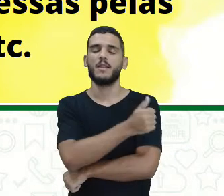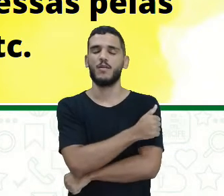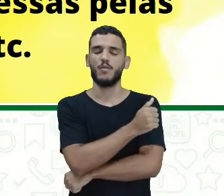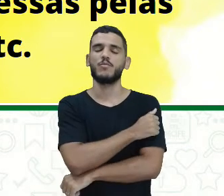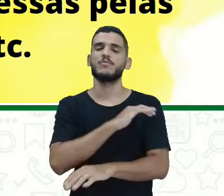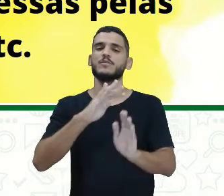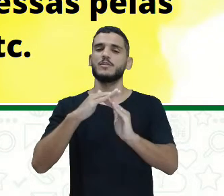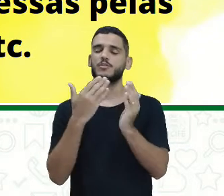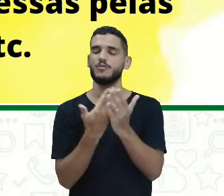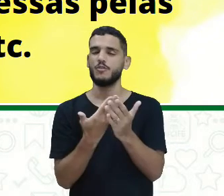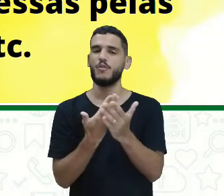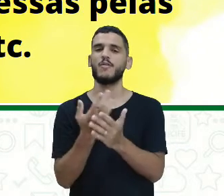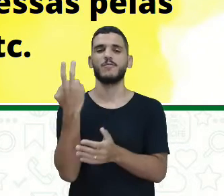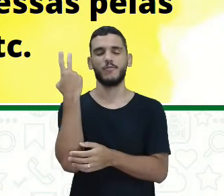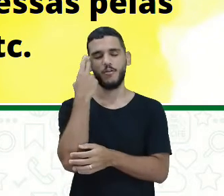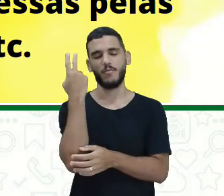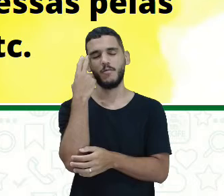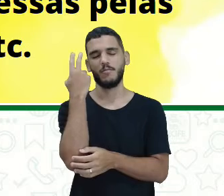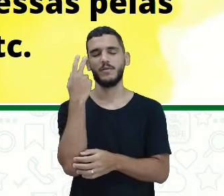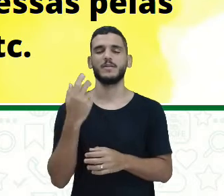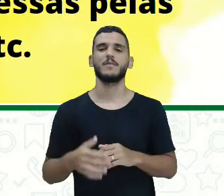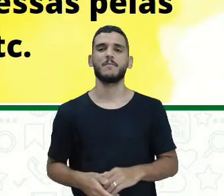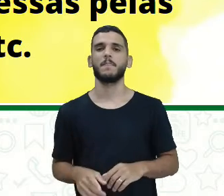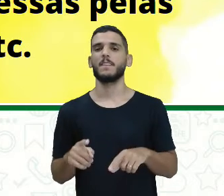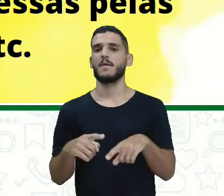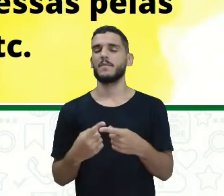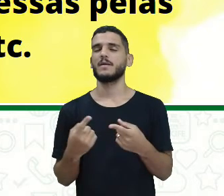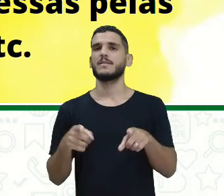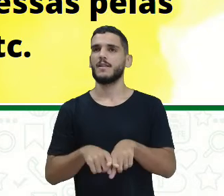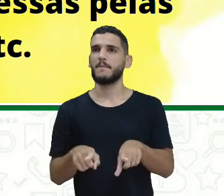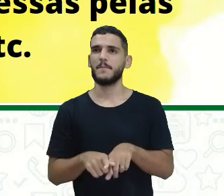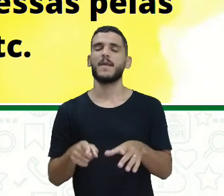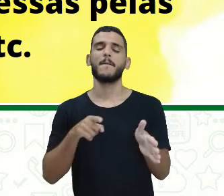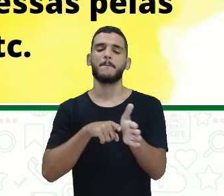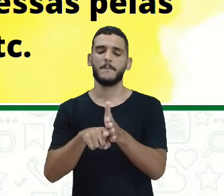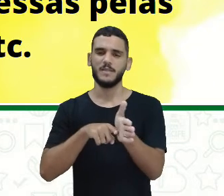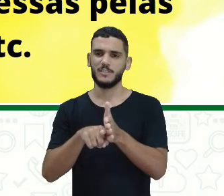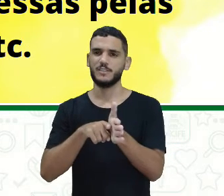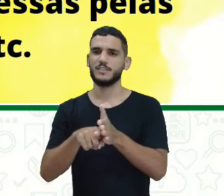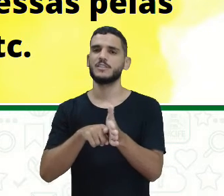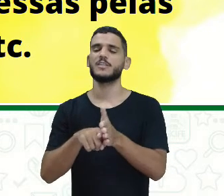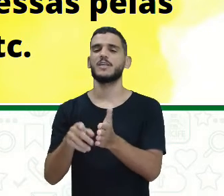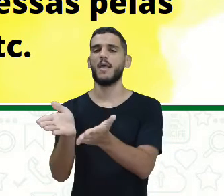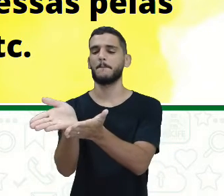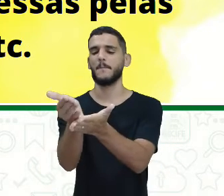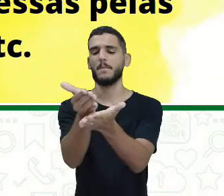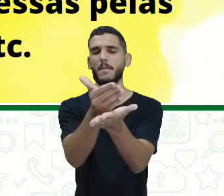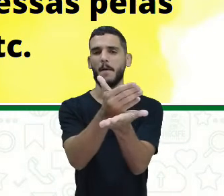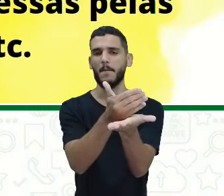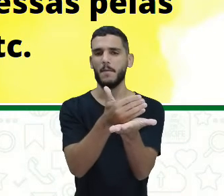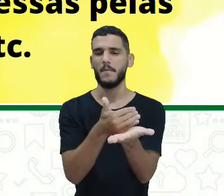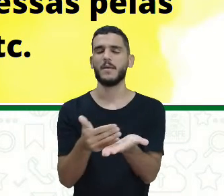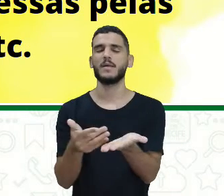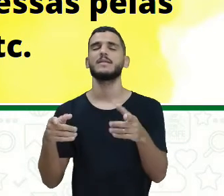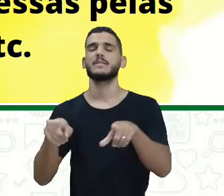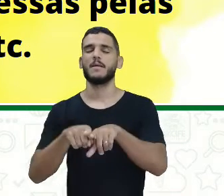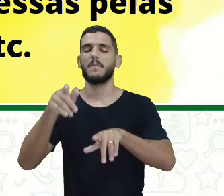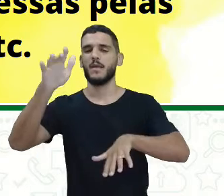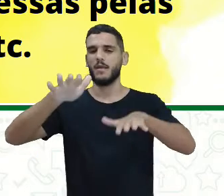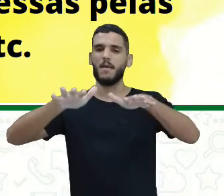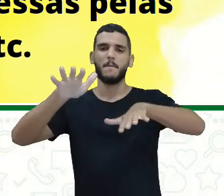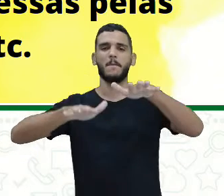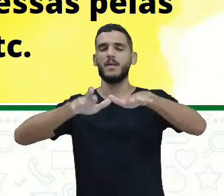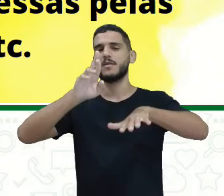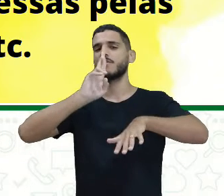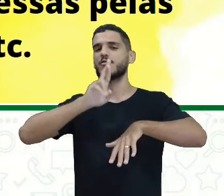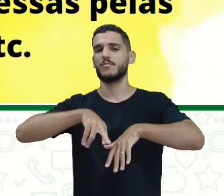escola, geralmente é usada para isso. Nas pesquisas estatísticas, né, pois a média dos resultados determina